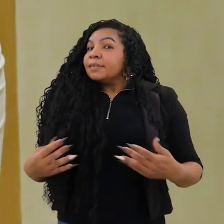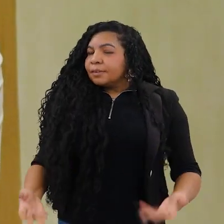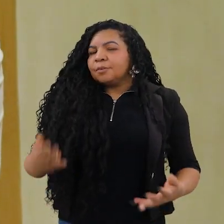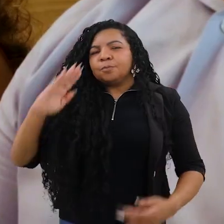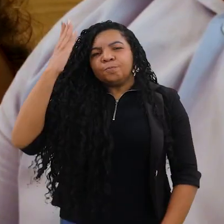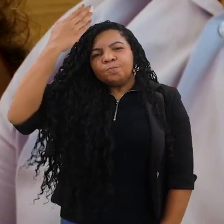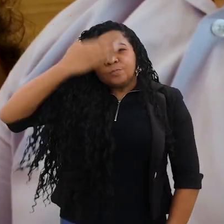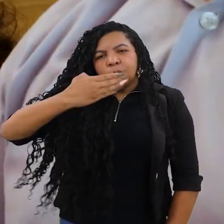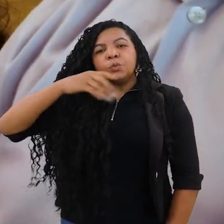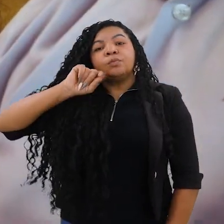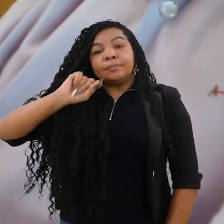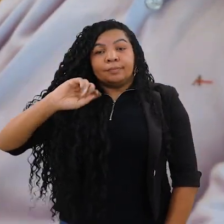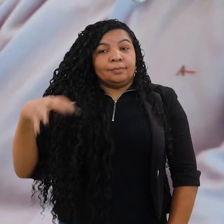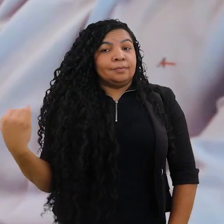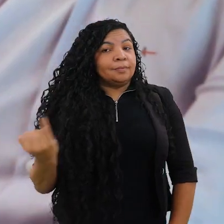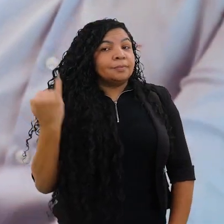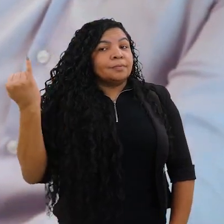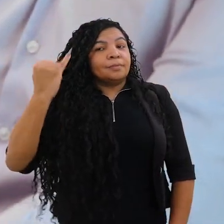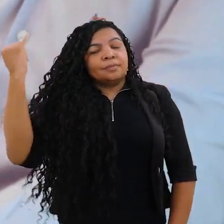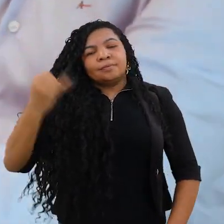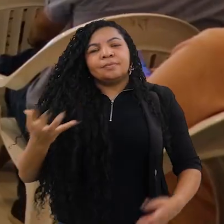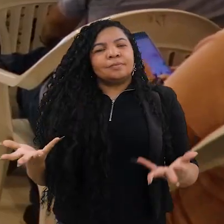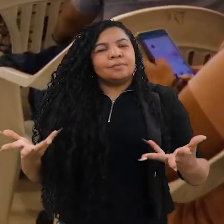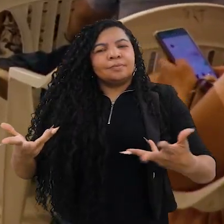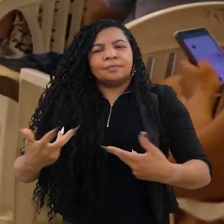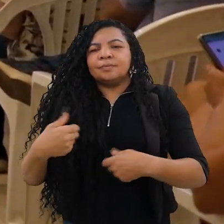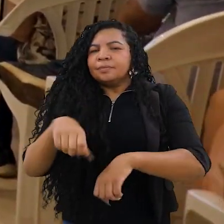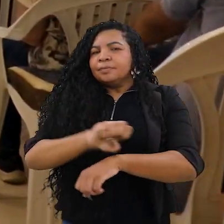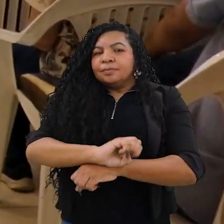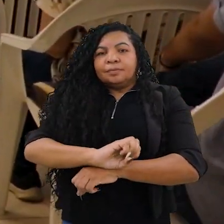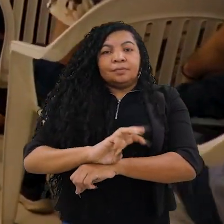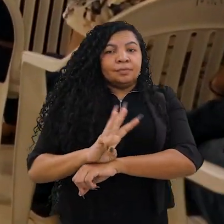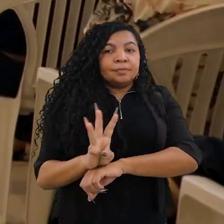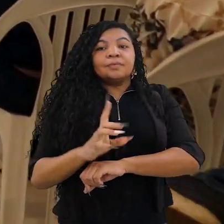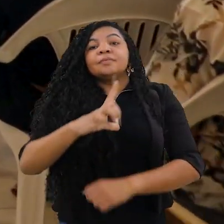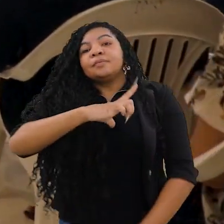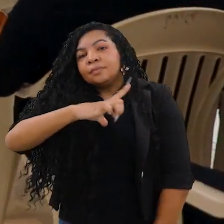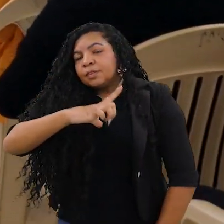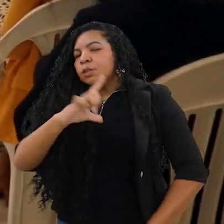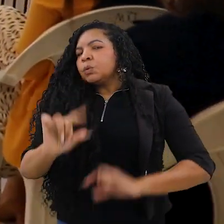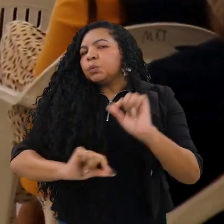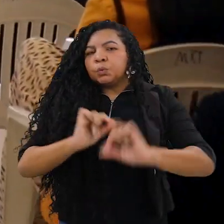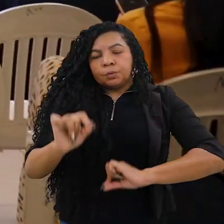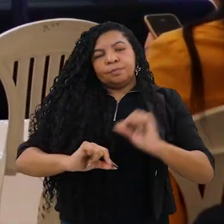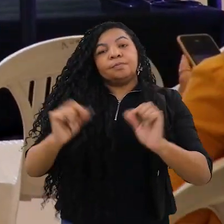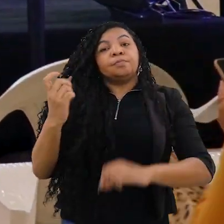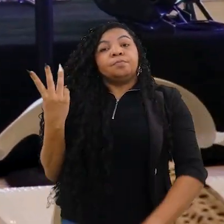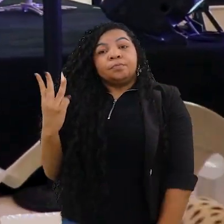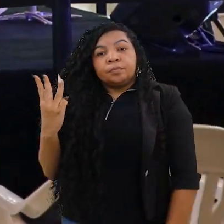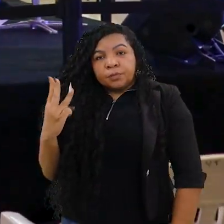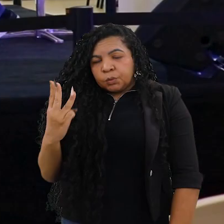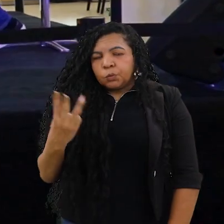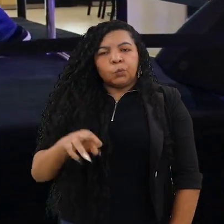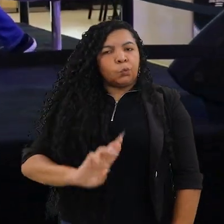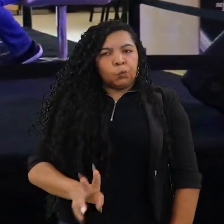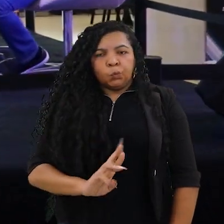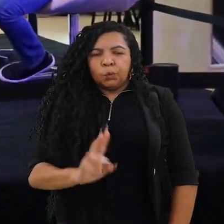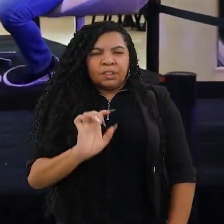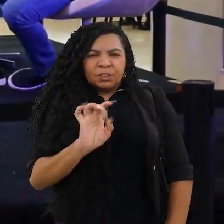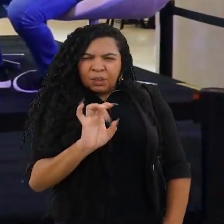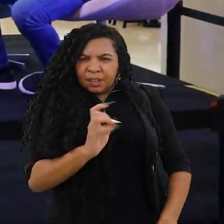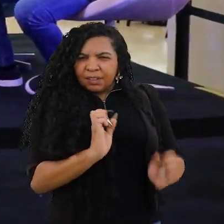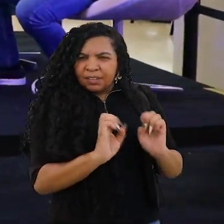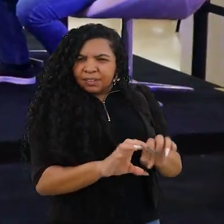Mais uma comprovação da importância que a nossa querida Universidade Estadual do Maranhão, a UEMA, tem para o Maranhão. Não apenas na